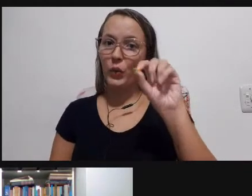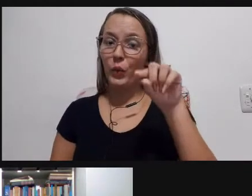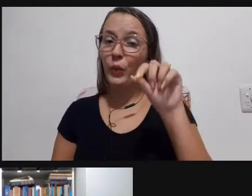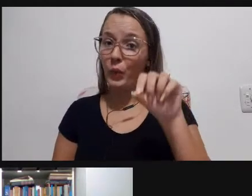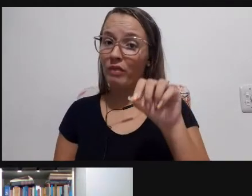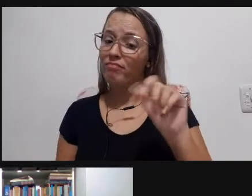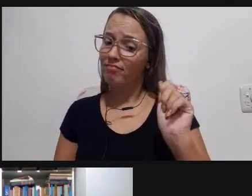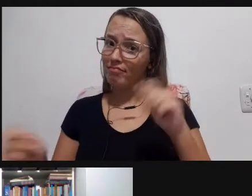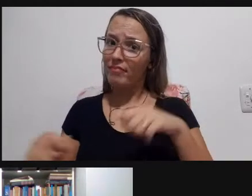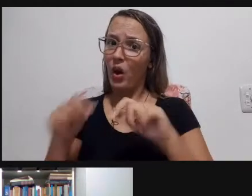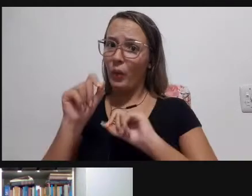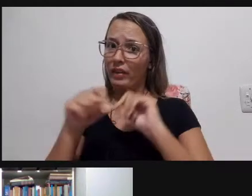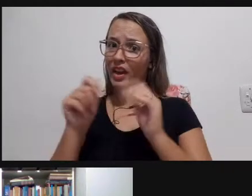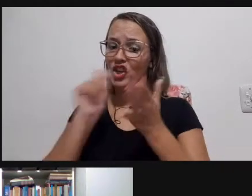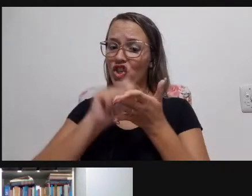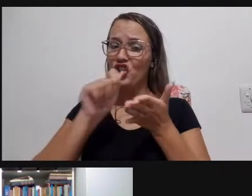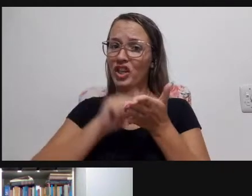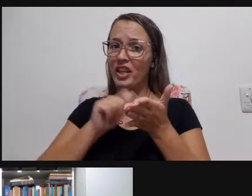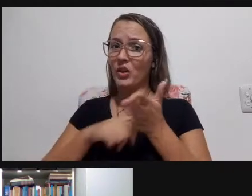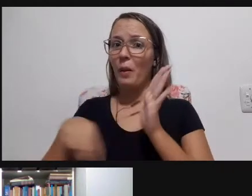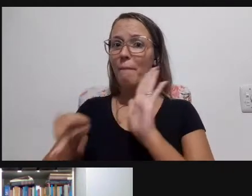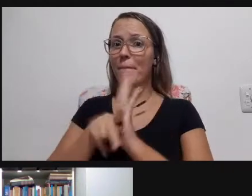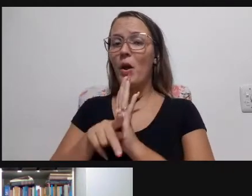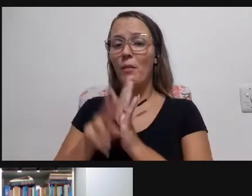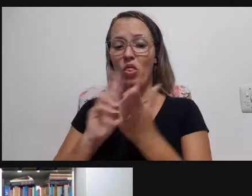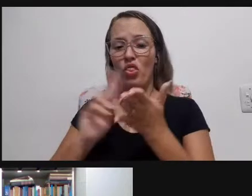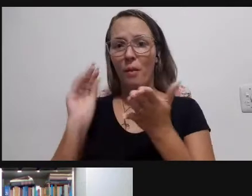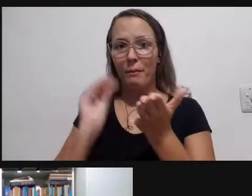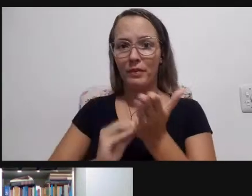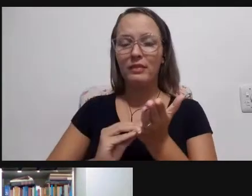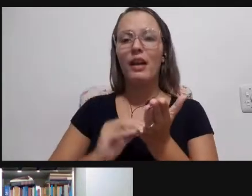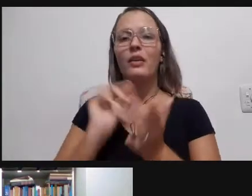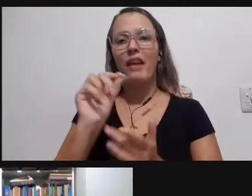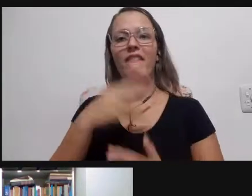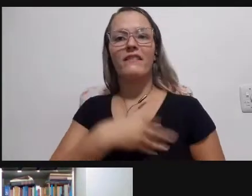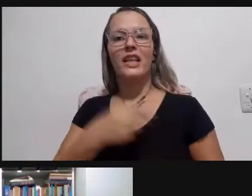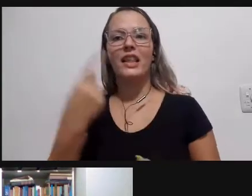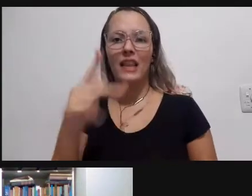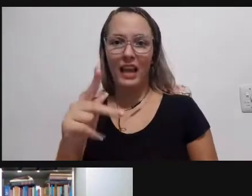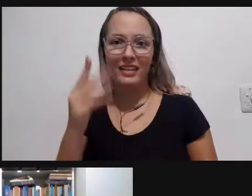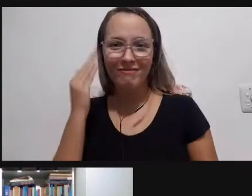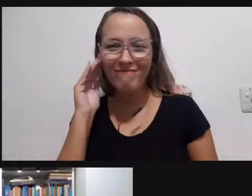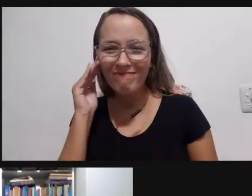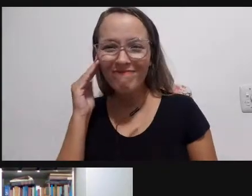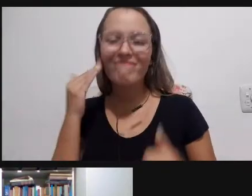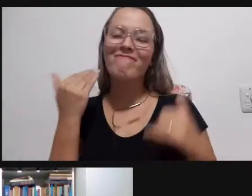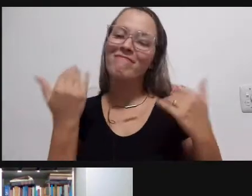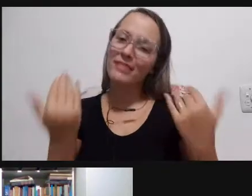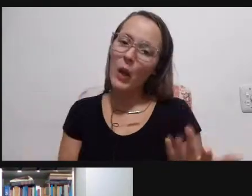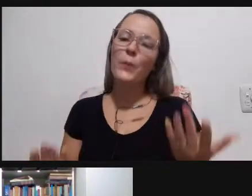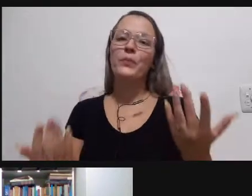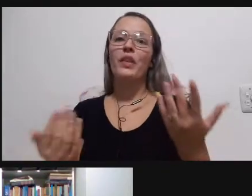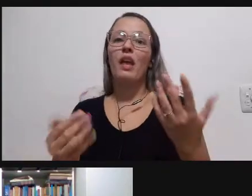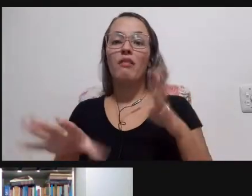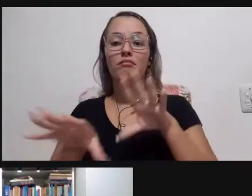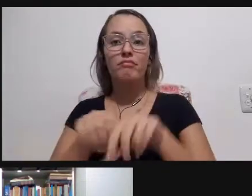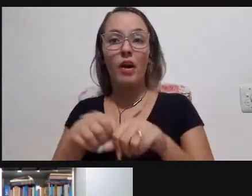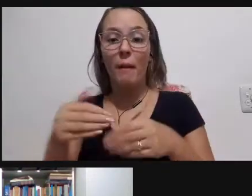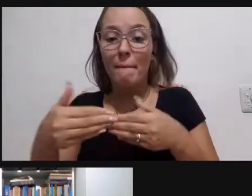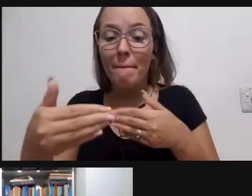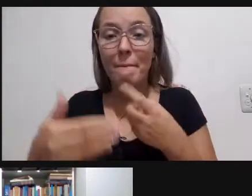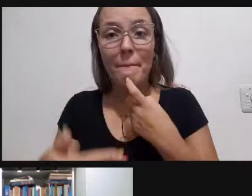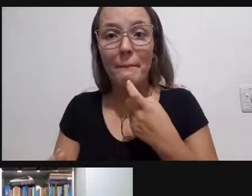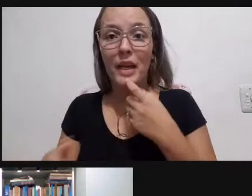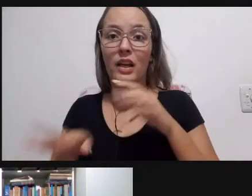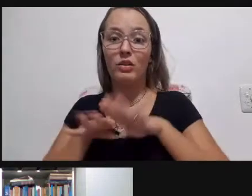filha, né? Que aí não teria assinado por ser mulher, por ser ainda uma recém-normalista, enfim, recém-formada